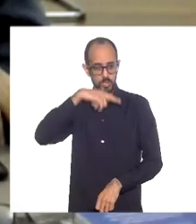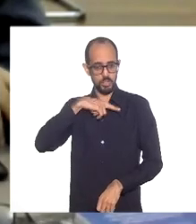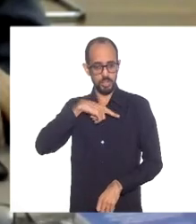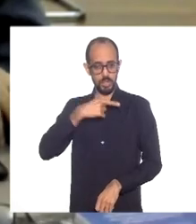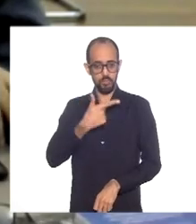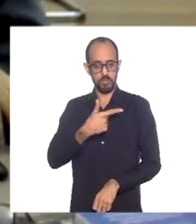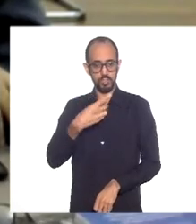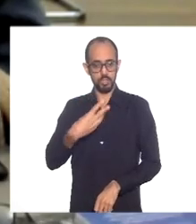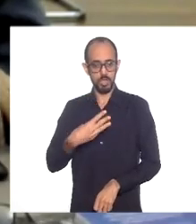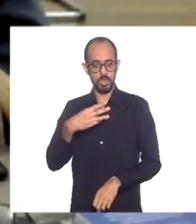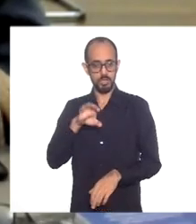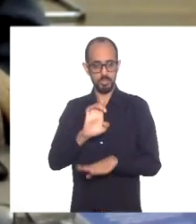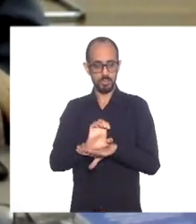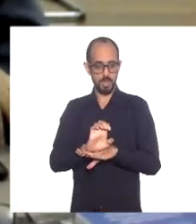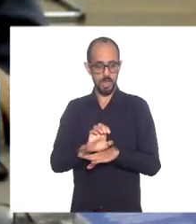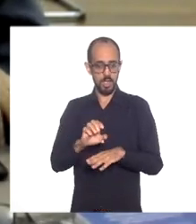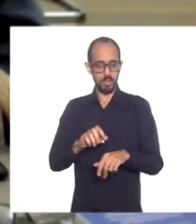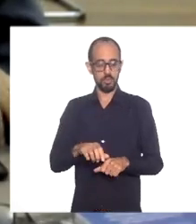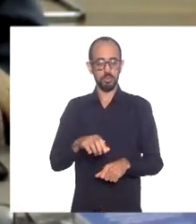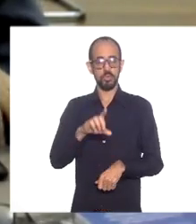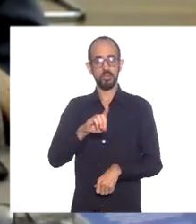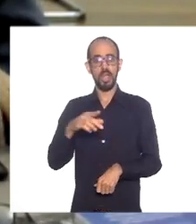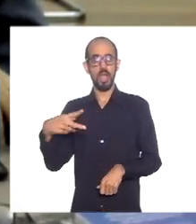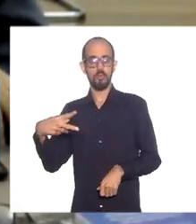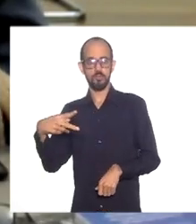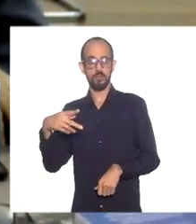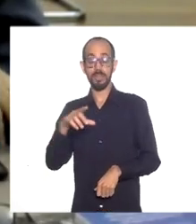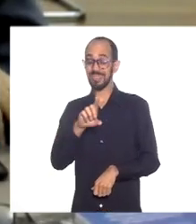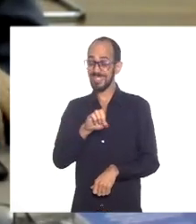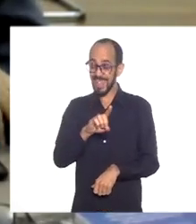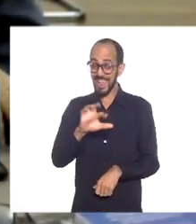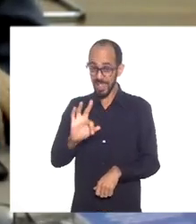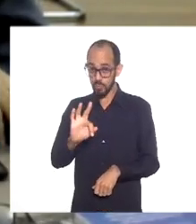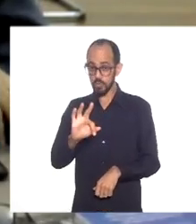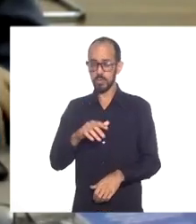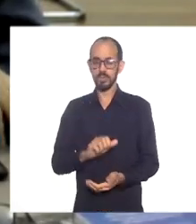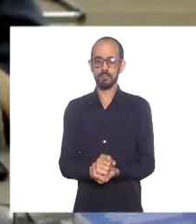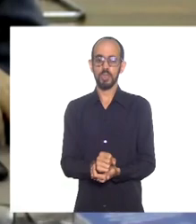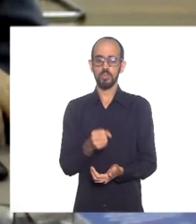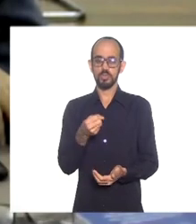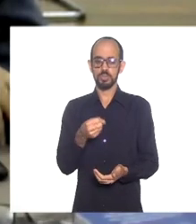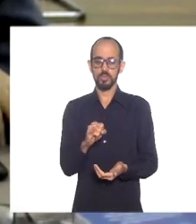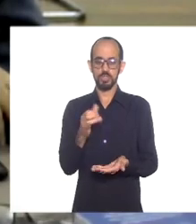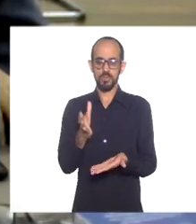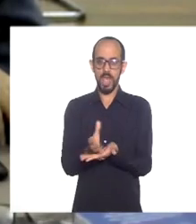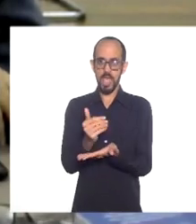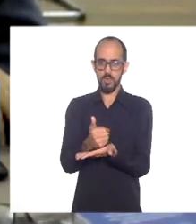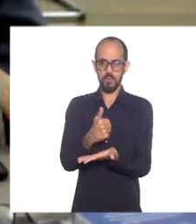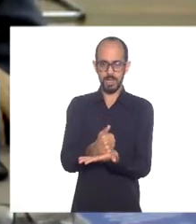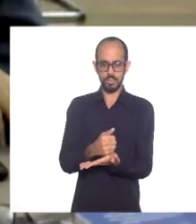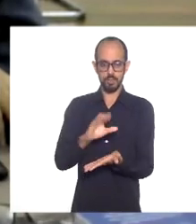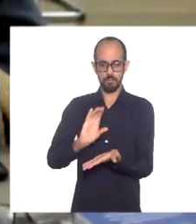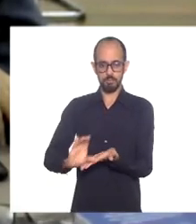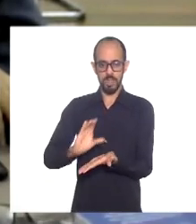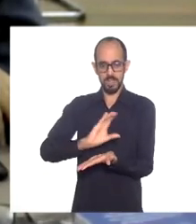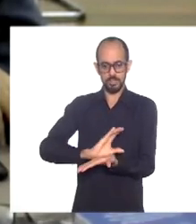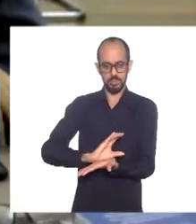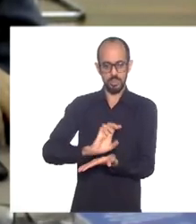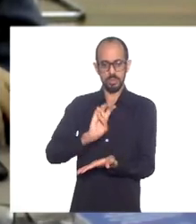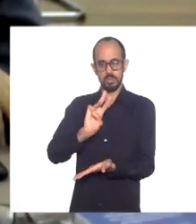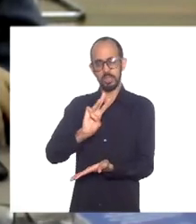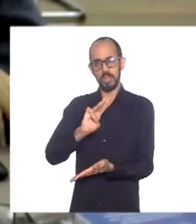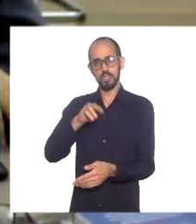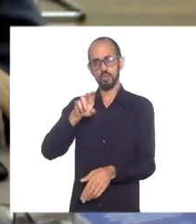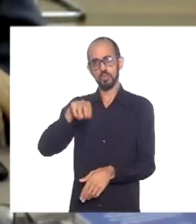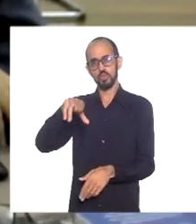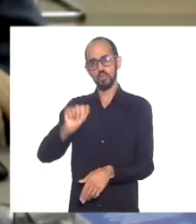23 estados e o distrito. Então, quando você vai discutir a arrecadação de repartir receitas, três não vai ganhar nunca de